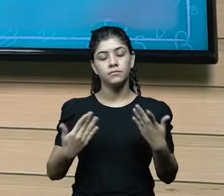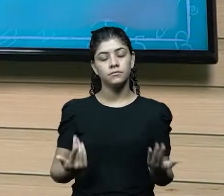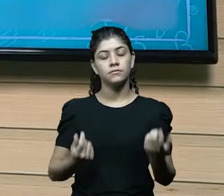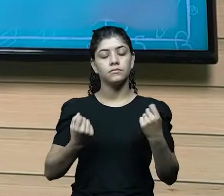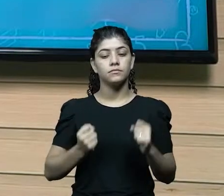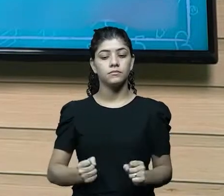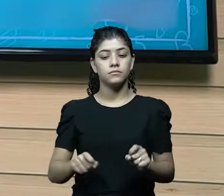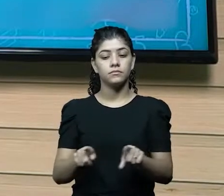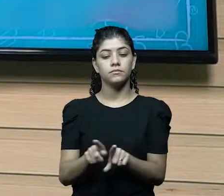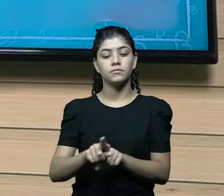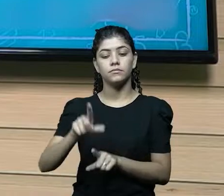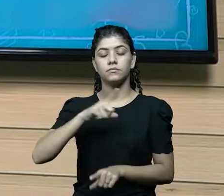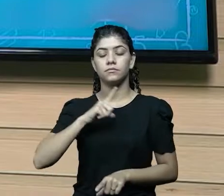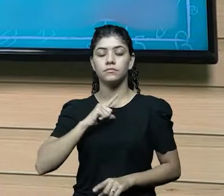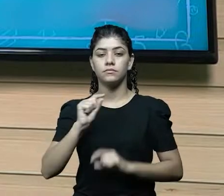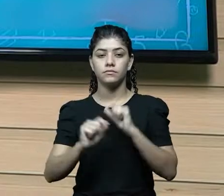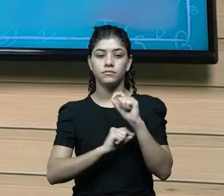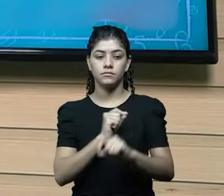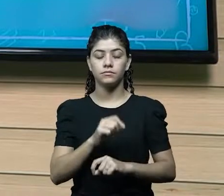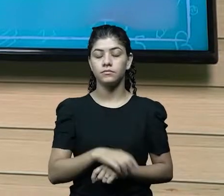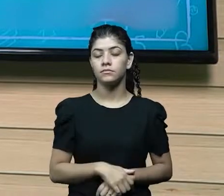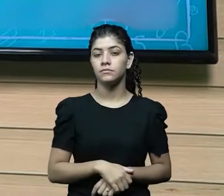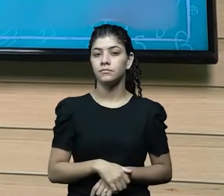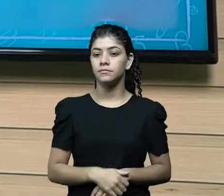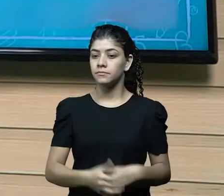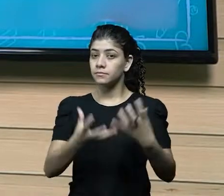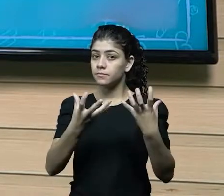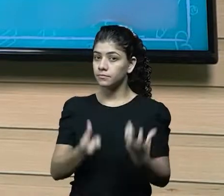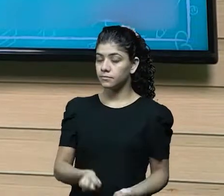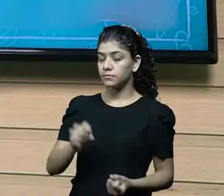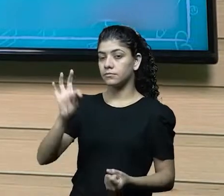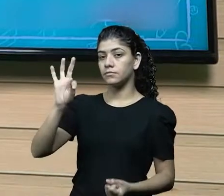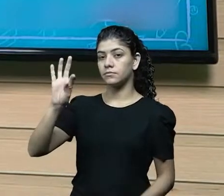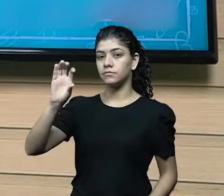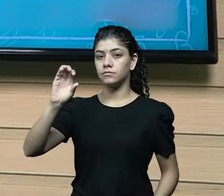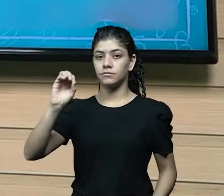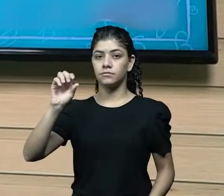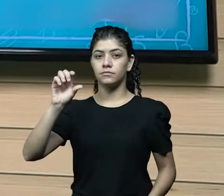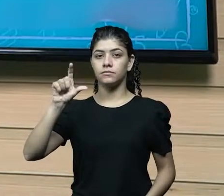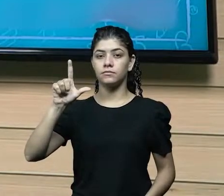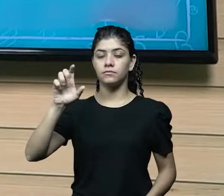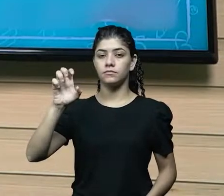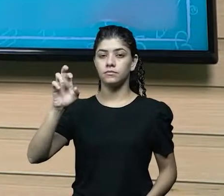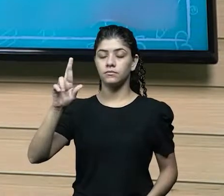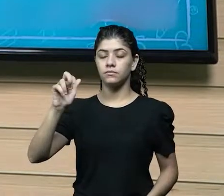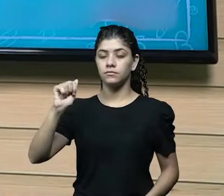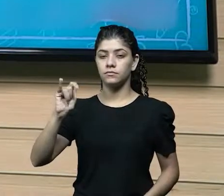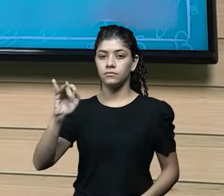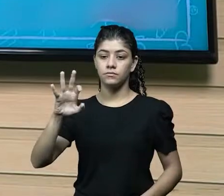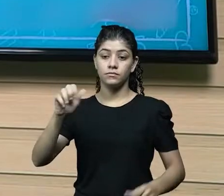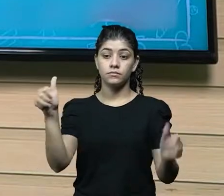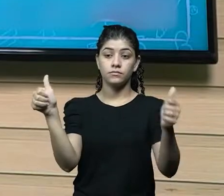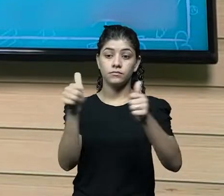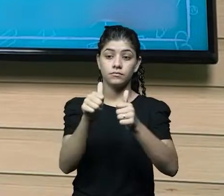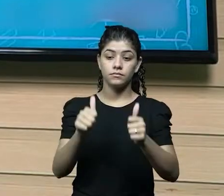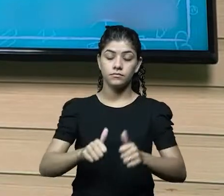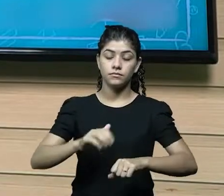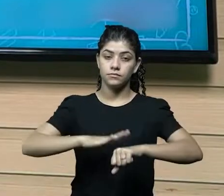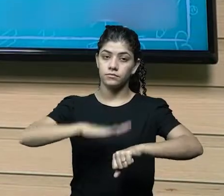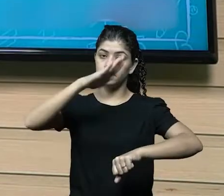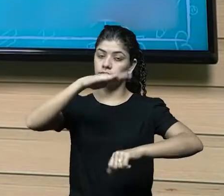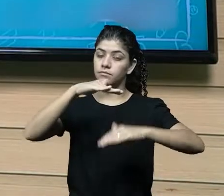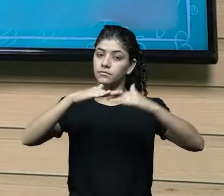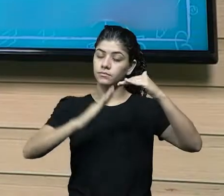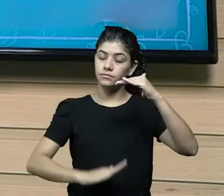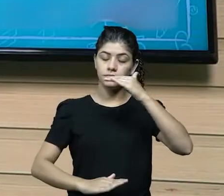nós podemos ter a tolerância, que é justamente uma variação de para mais e para menos. Mas, como eu